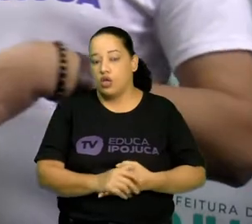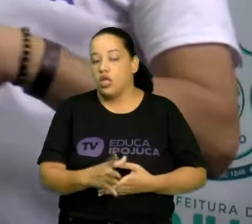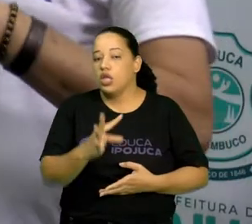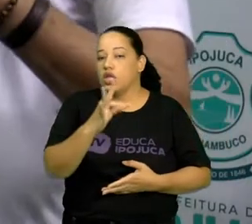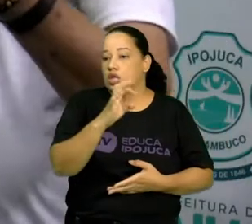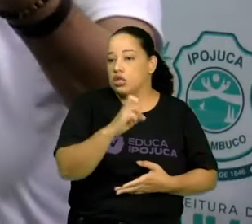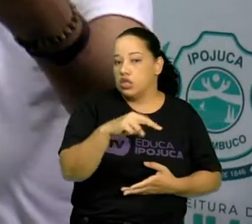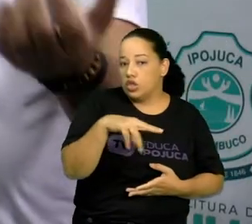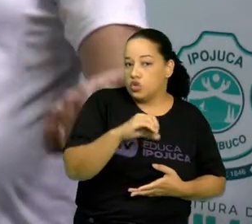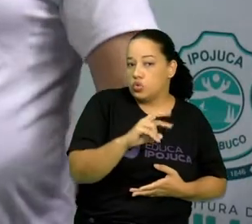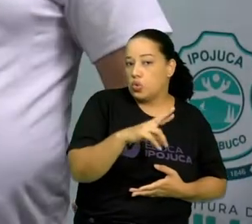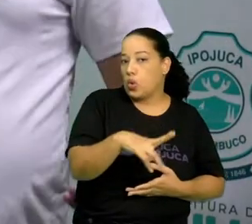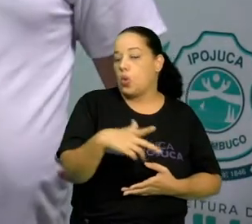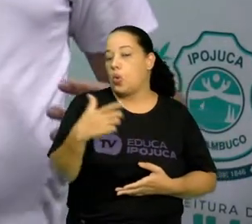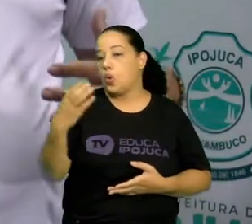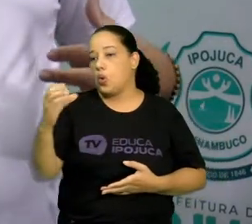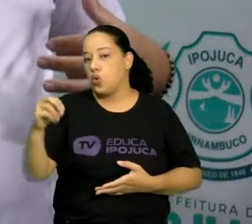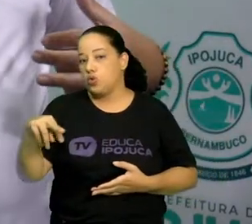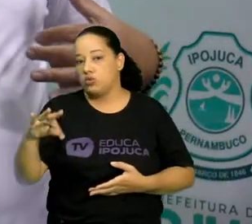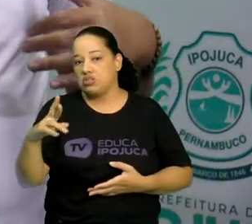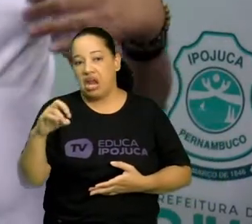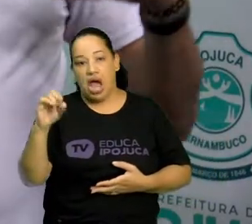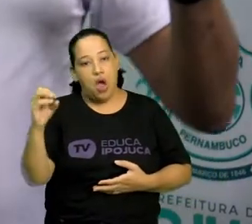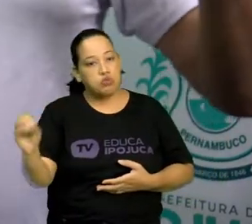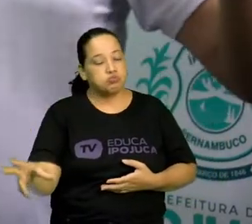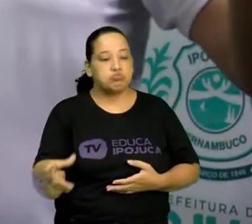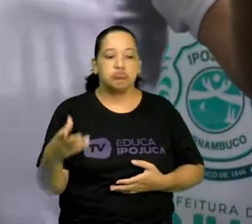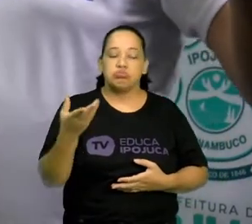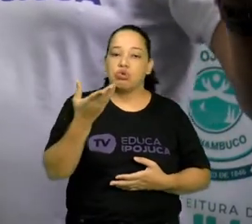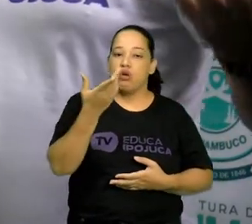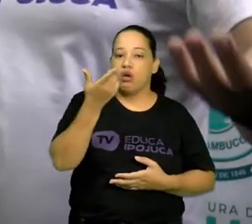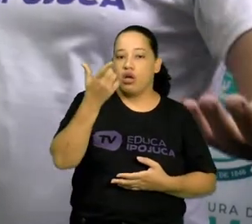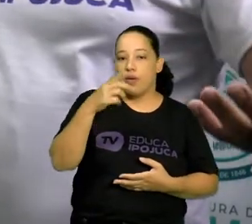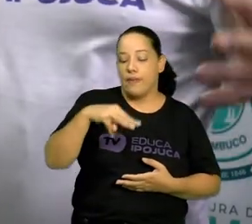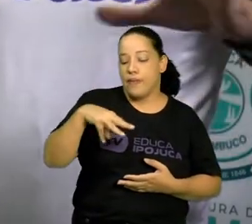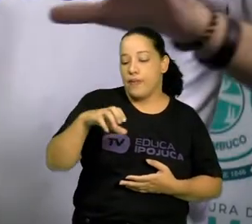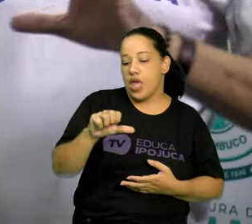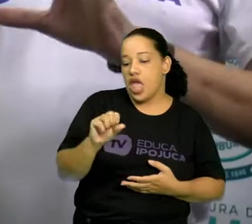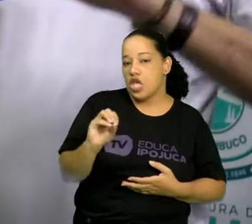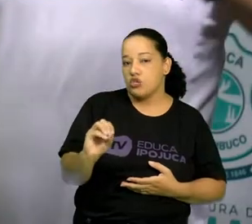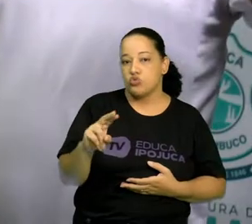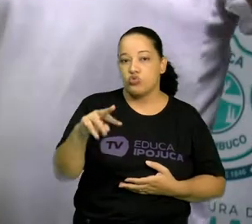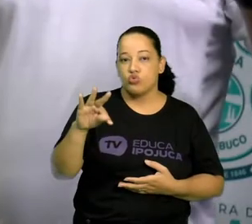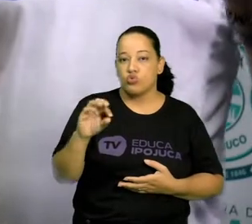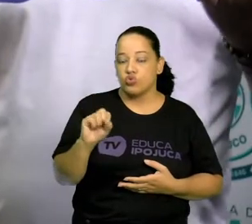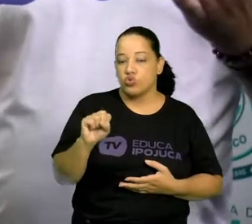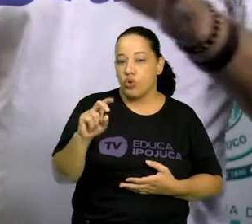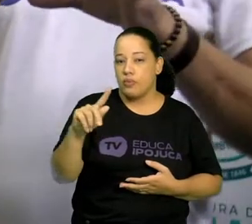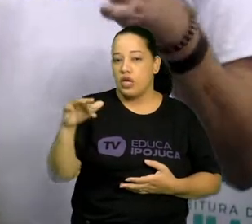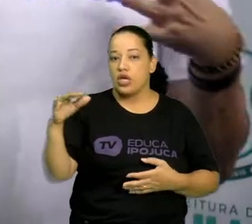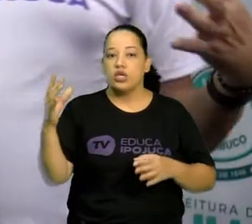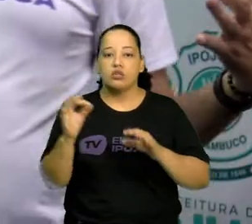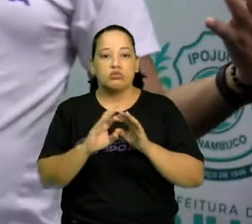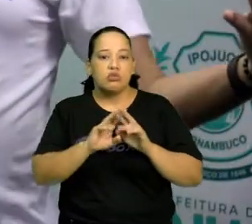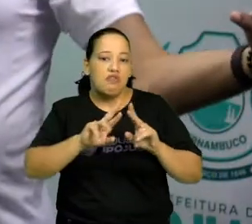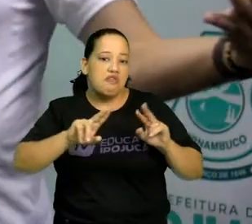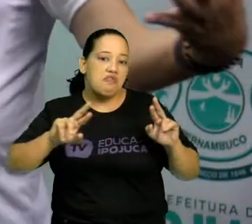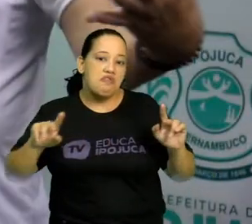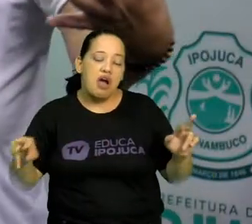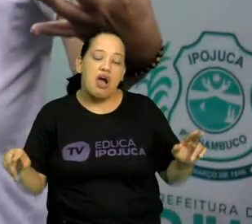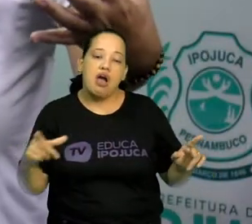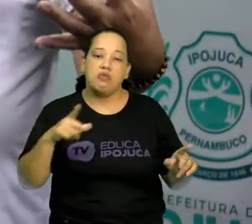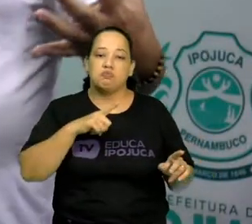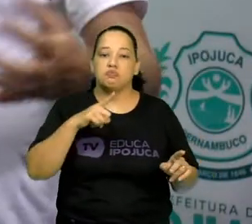tenor, contralto, soprano, mezzo-soprano, os solistas, o